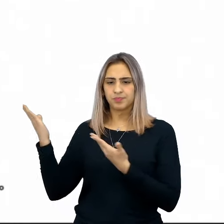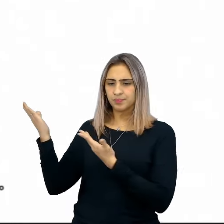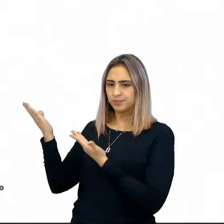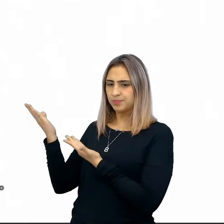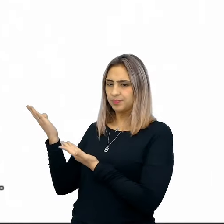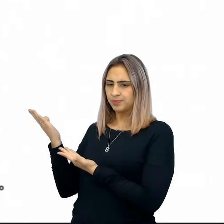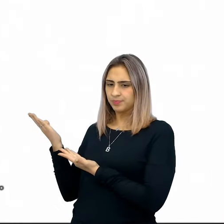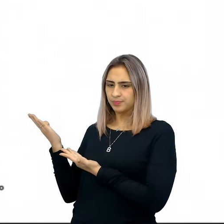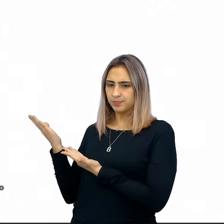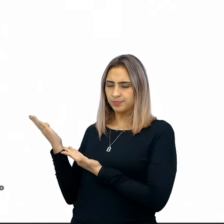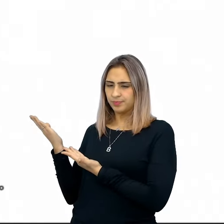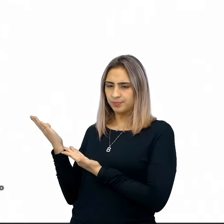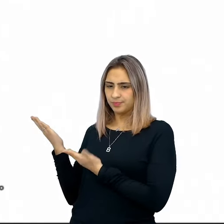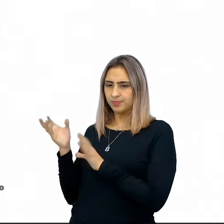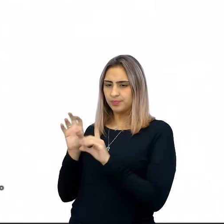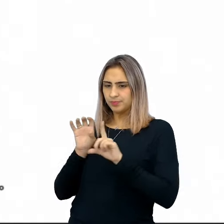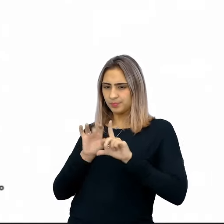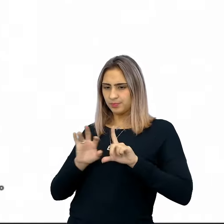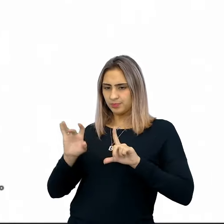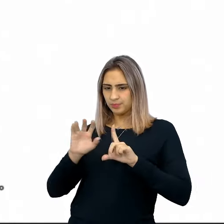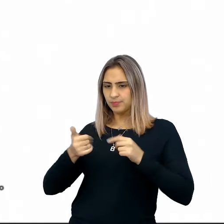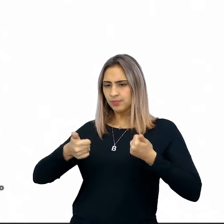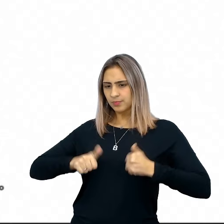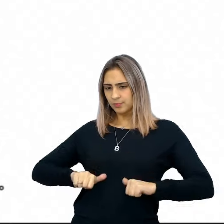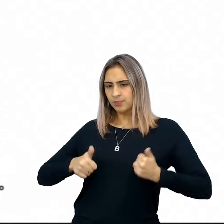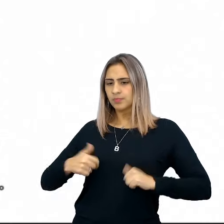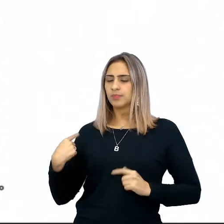o QR Code para vocês avaliarem a